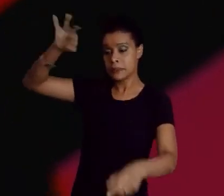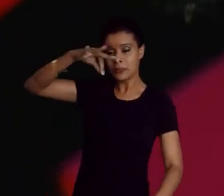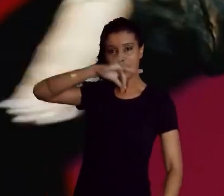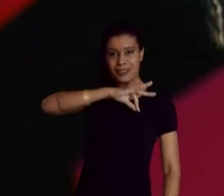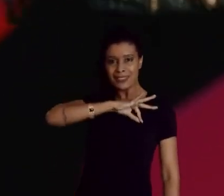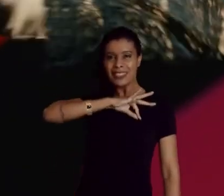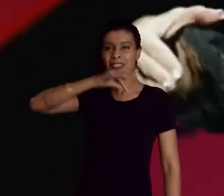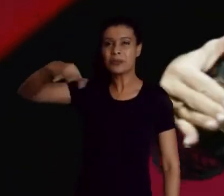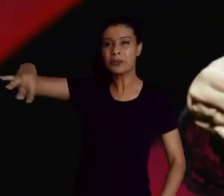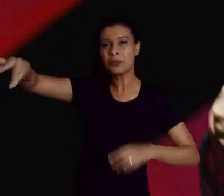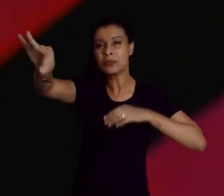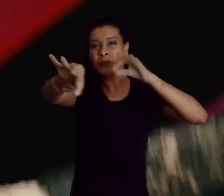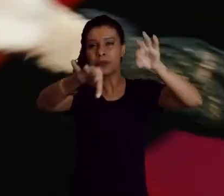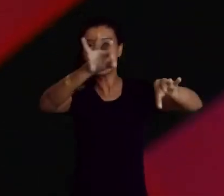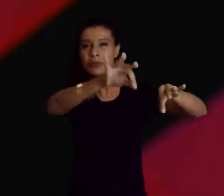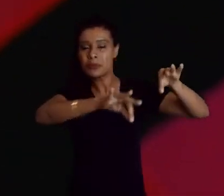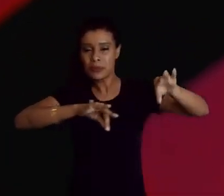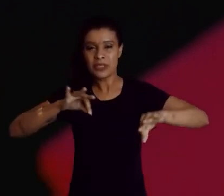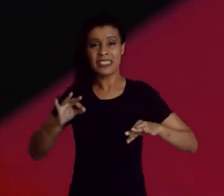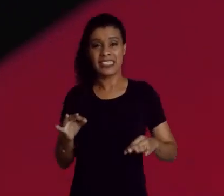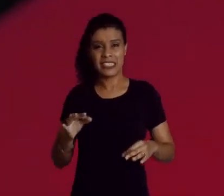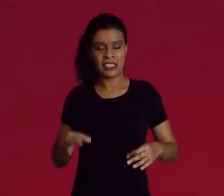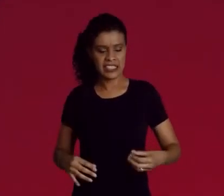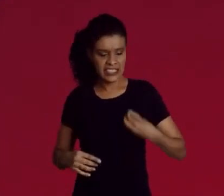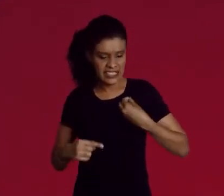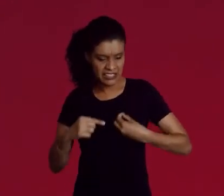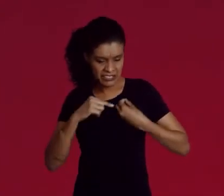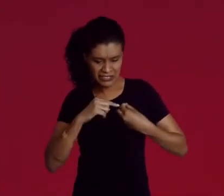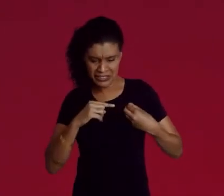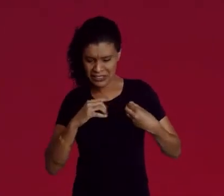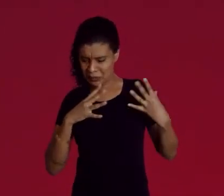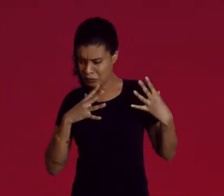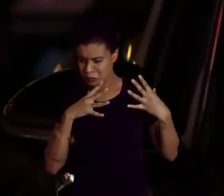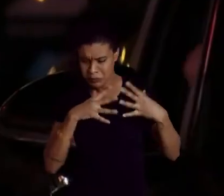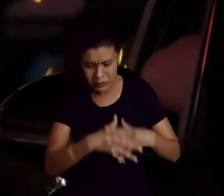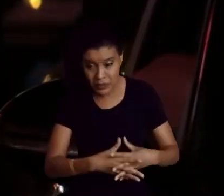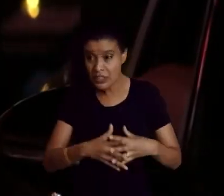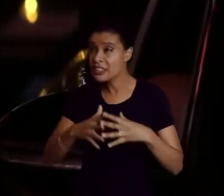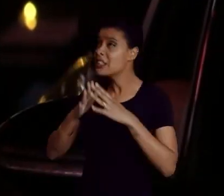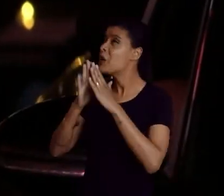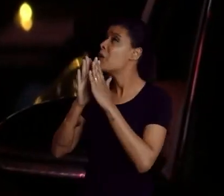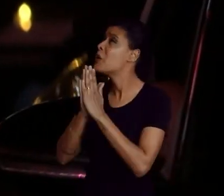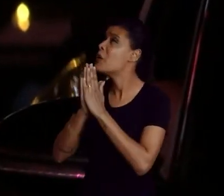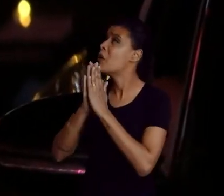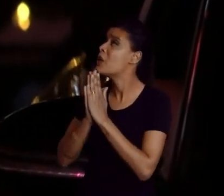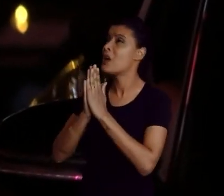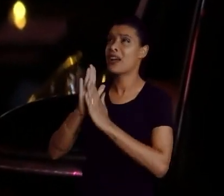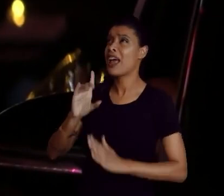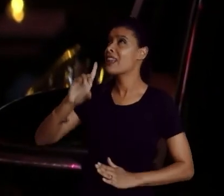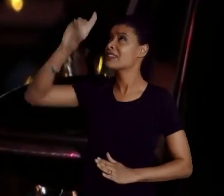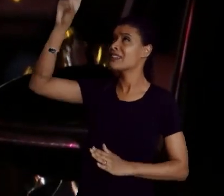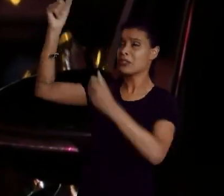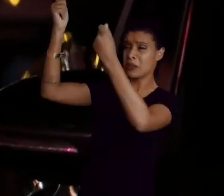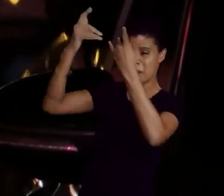mais distorcida e bagunçada a história tiver, e a gente chama e fala: ei, faz um milagre, porque eu quero testemunhar que o Senhor é